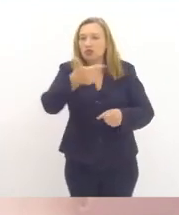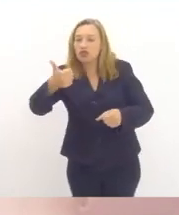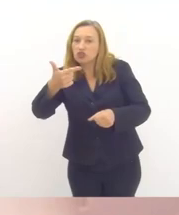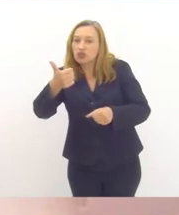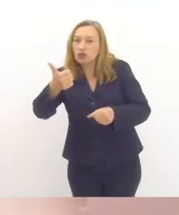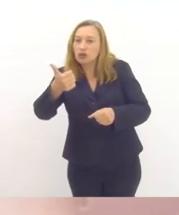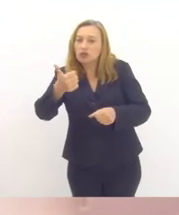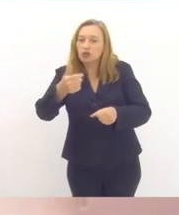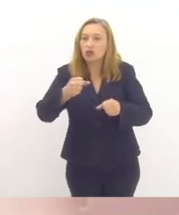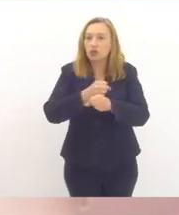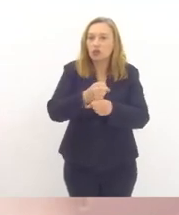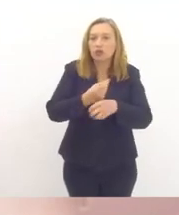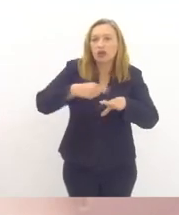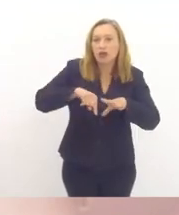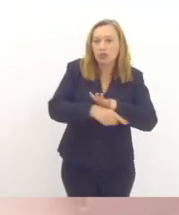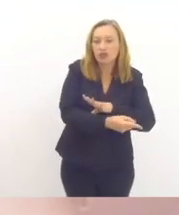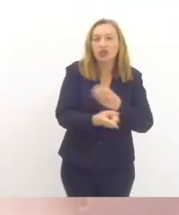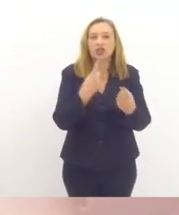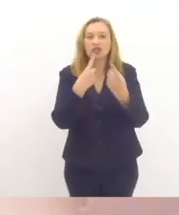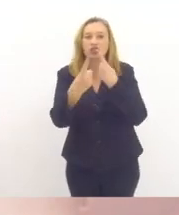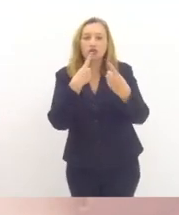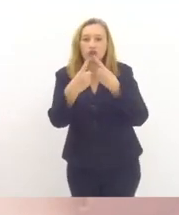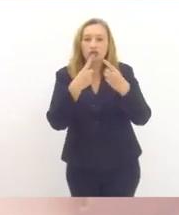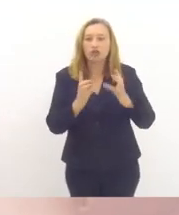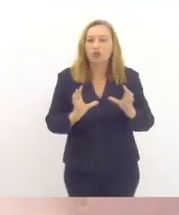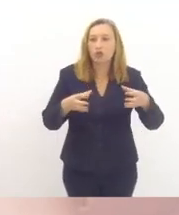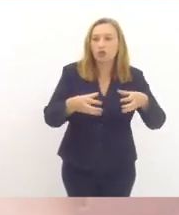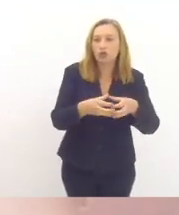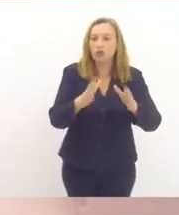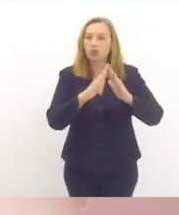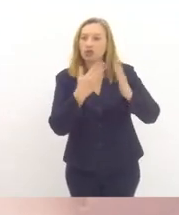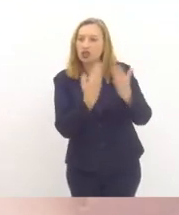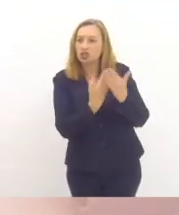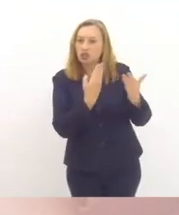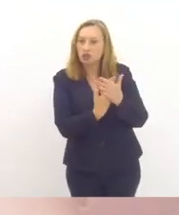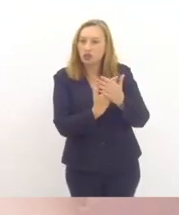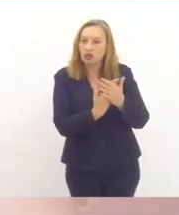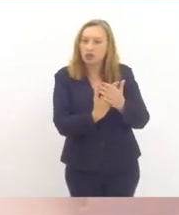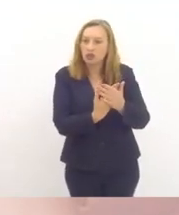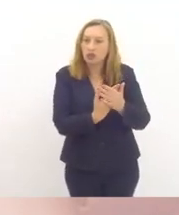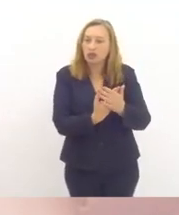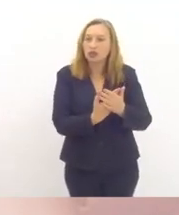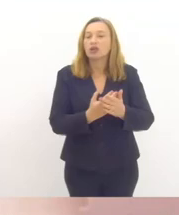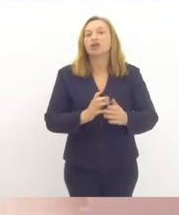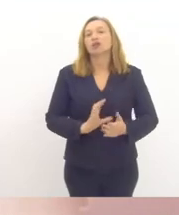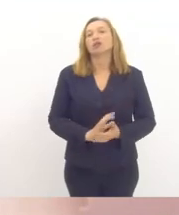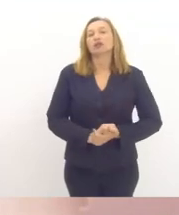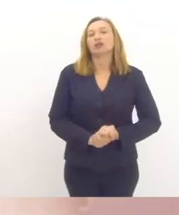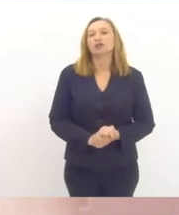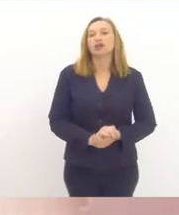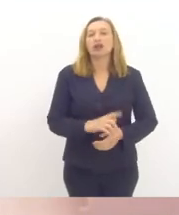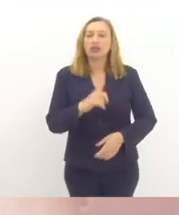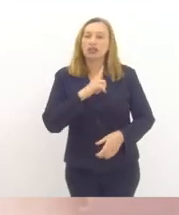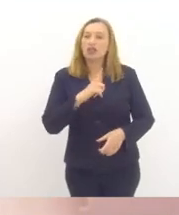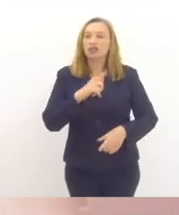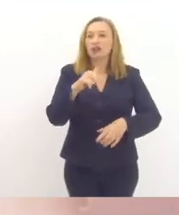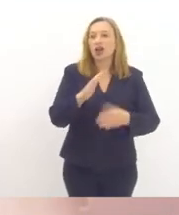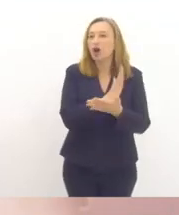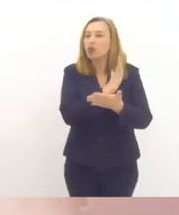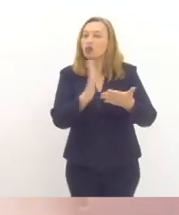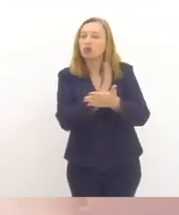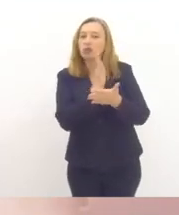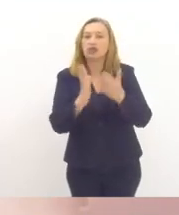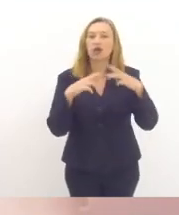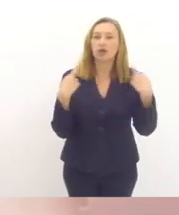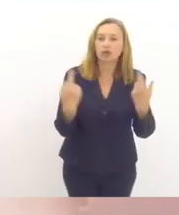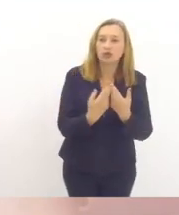ano de aprofundamento da discussão com a comunidade escolar da rede estadual de educação, já que não houve nada. Houve algumas audiências